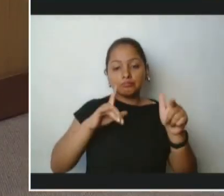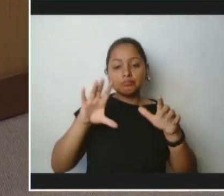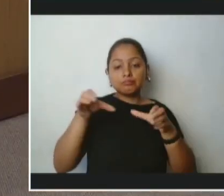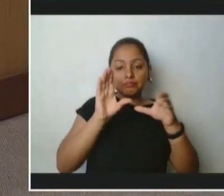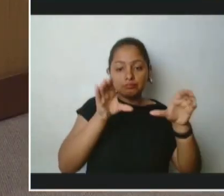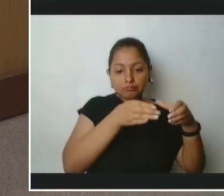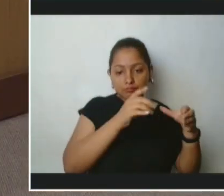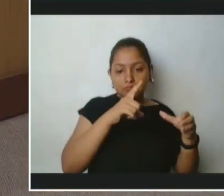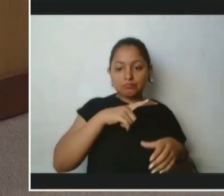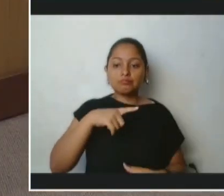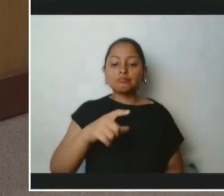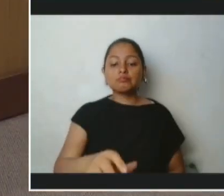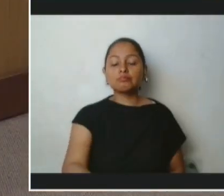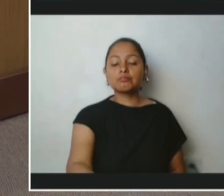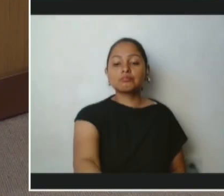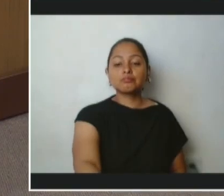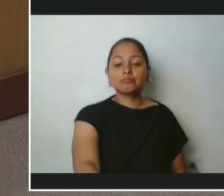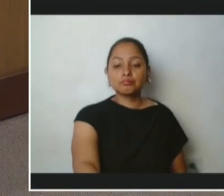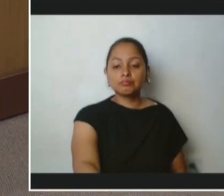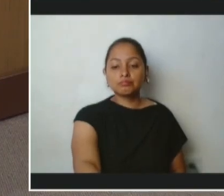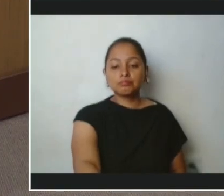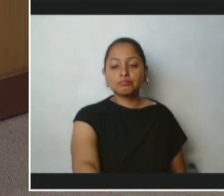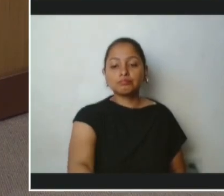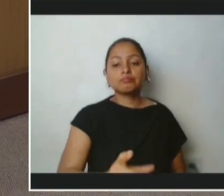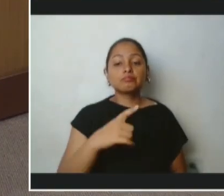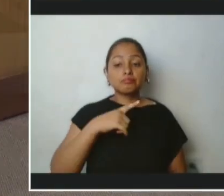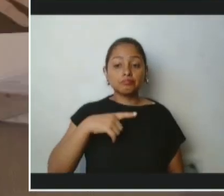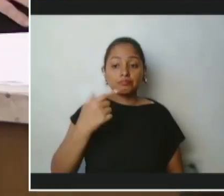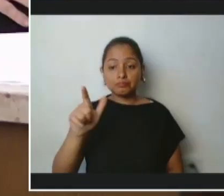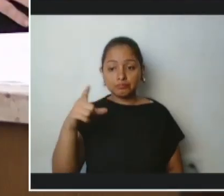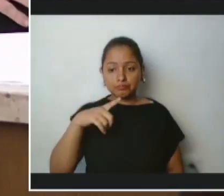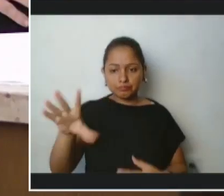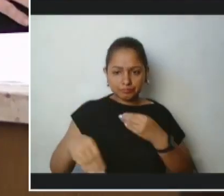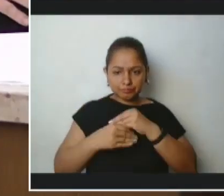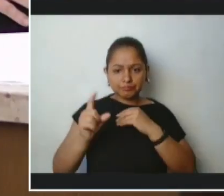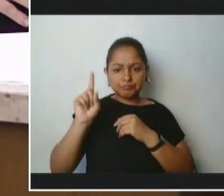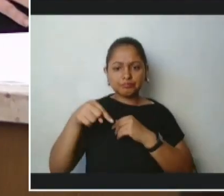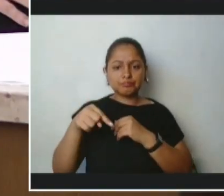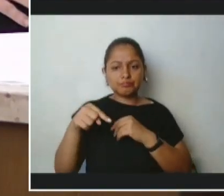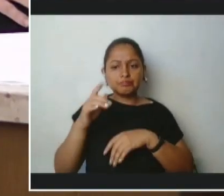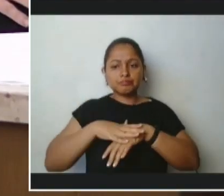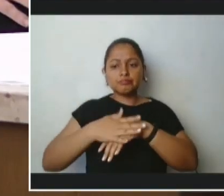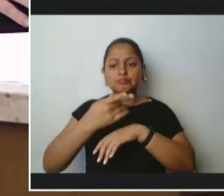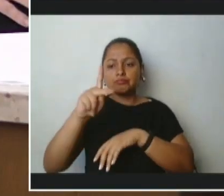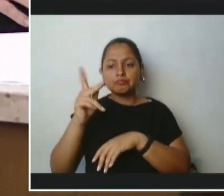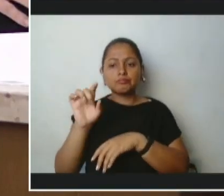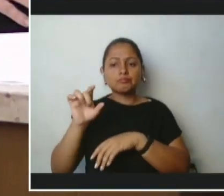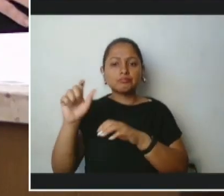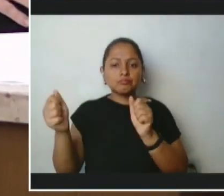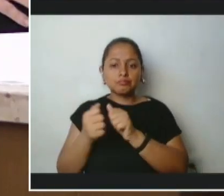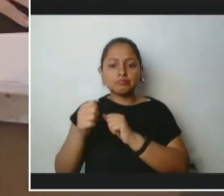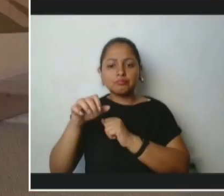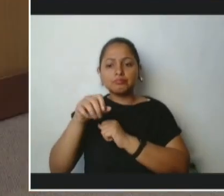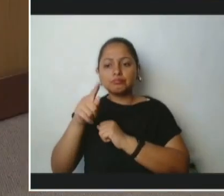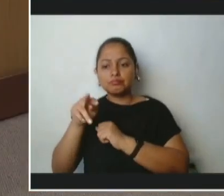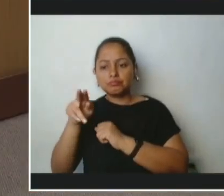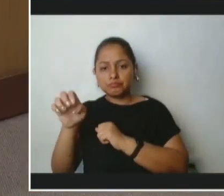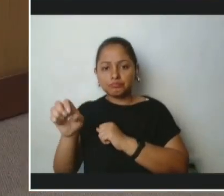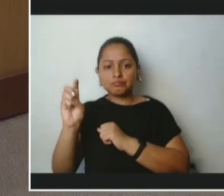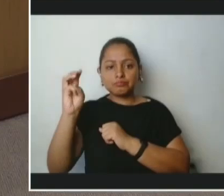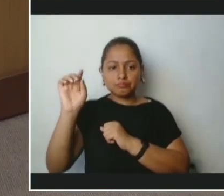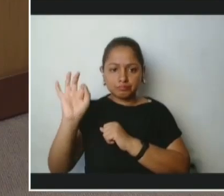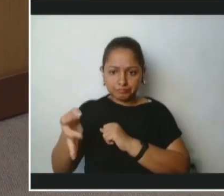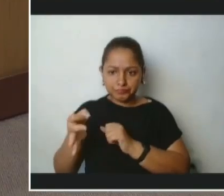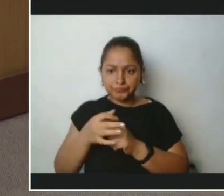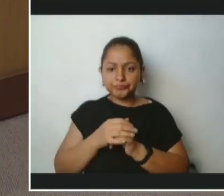é o complemento que vocês estão jogando com uma porta, né? Sim, exatamente. Só uma dúvida só para mim.